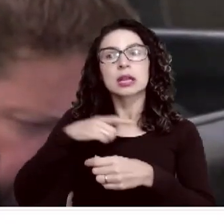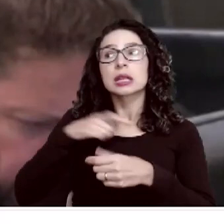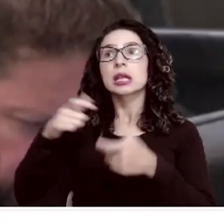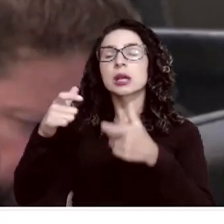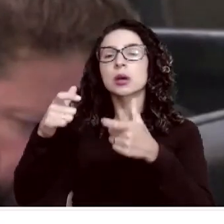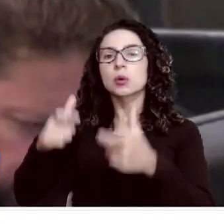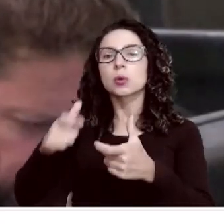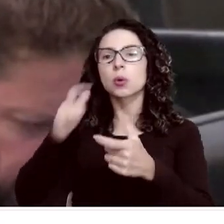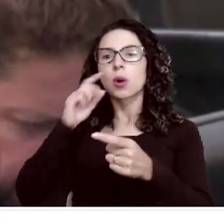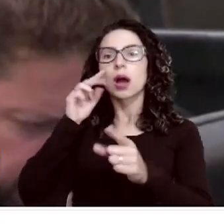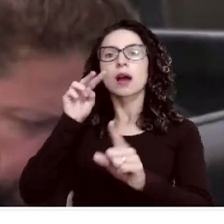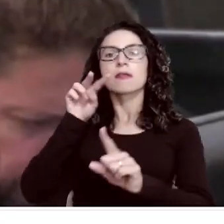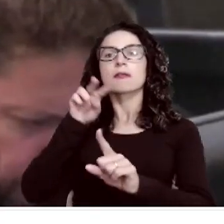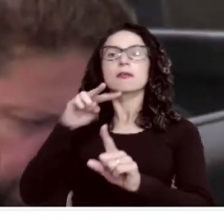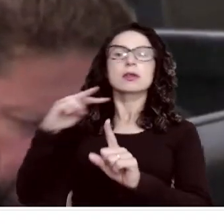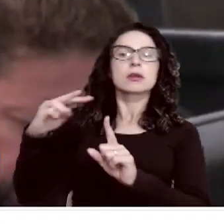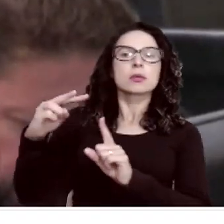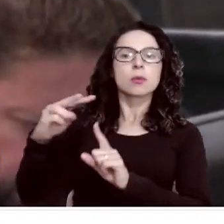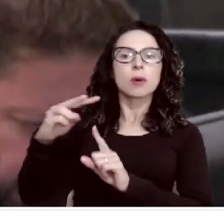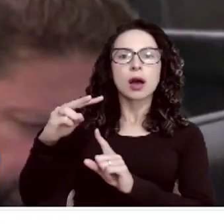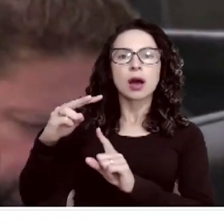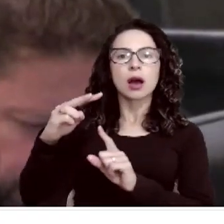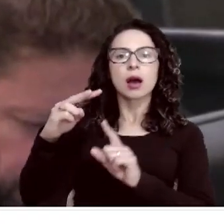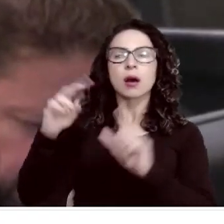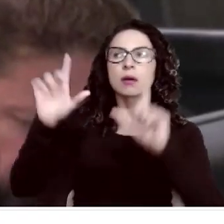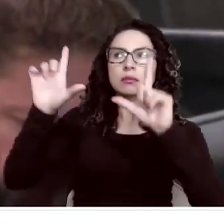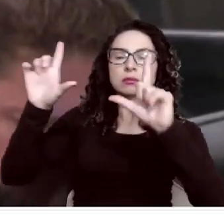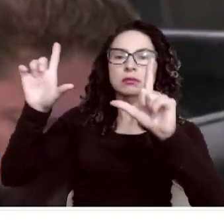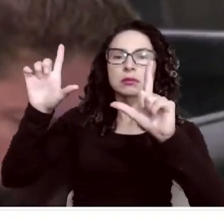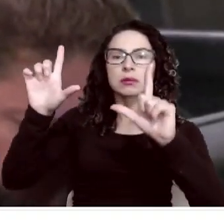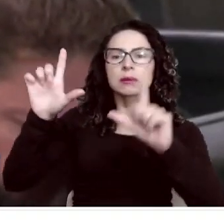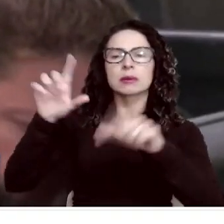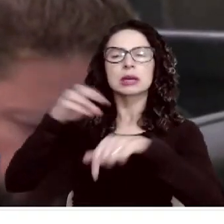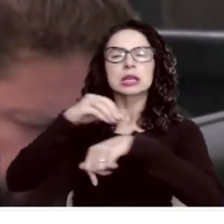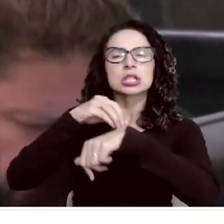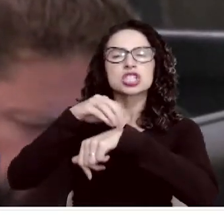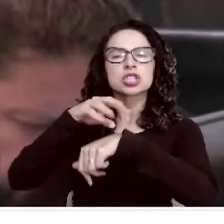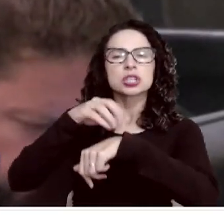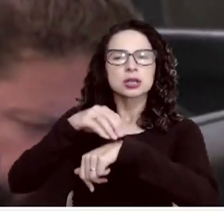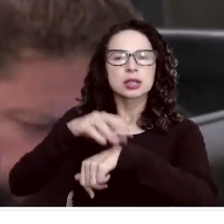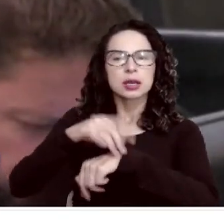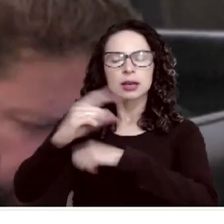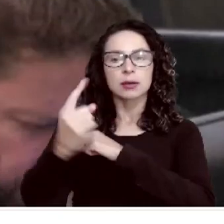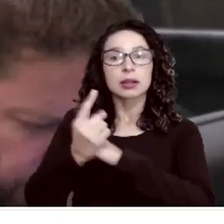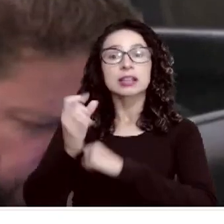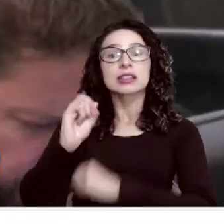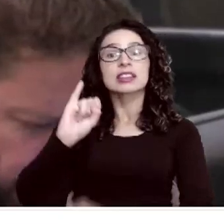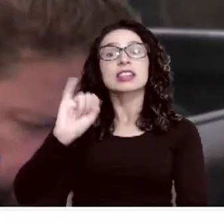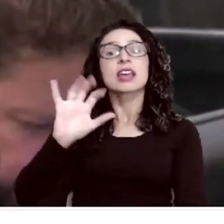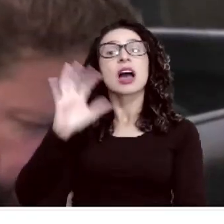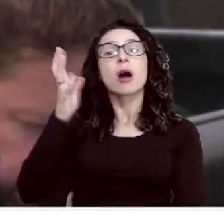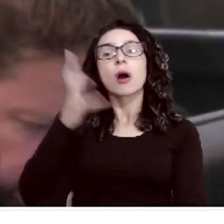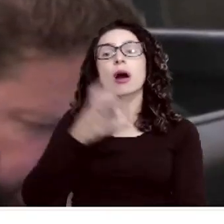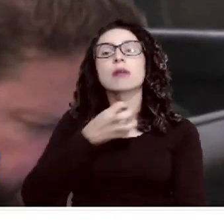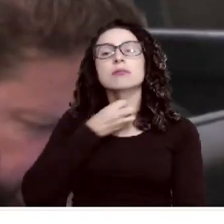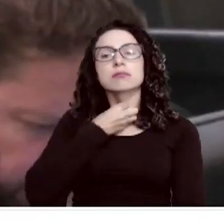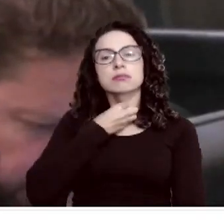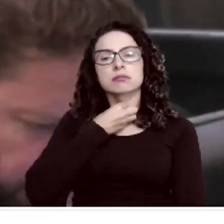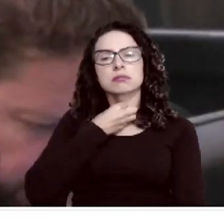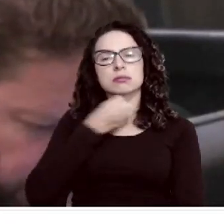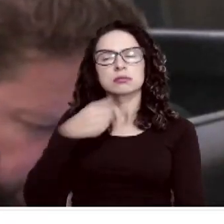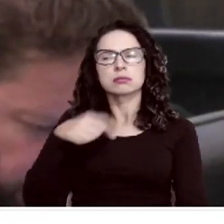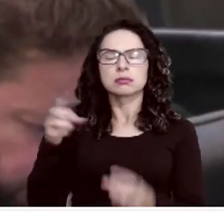visível orientações aos clientes no caso de engasgo. Porque o que a gente percebe? É